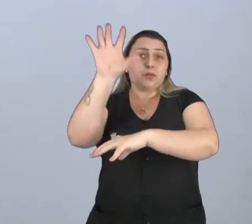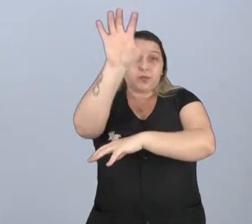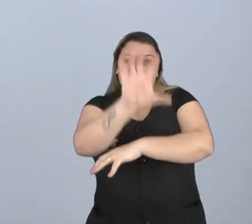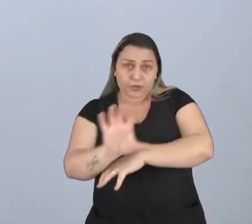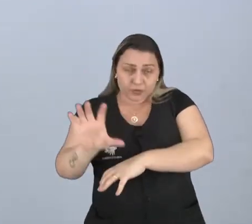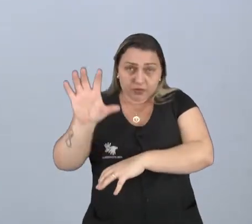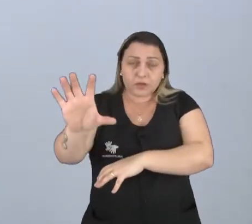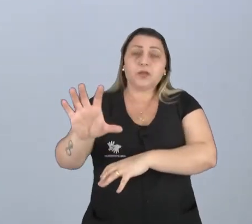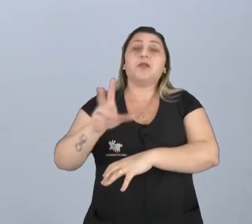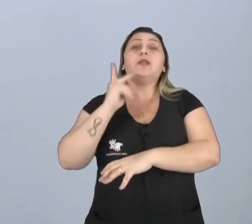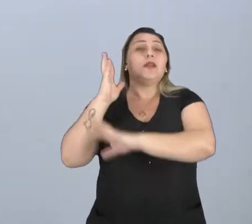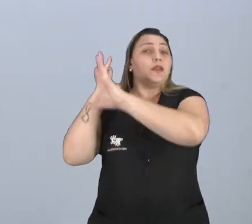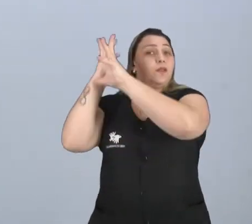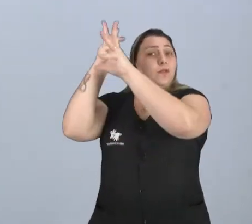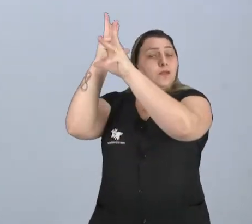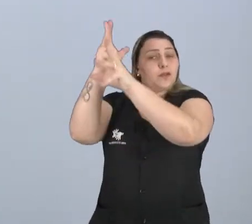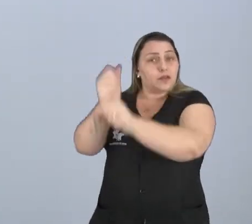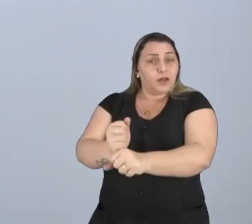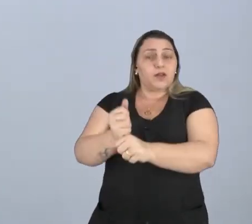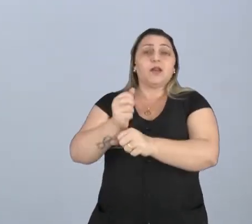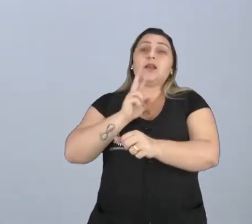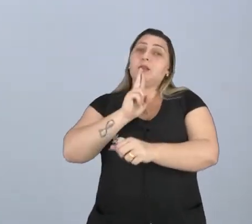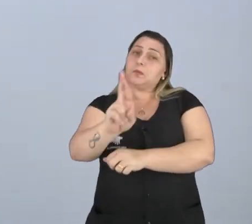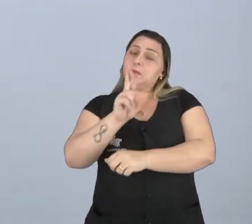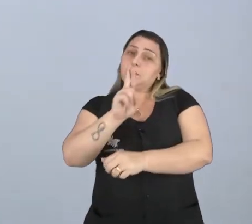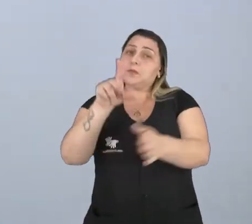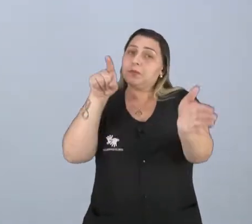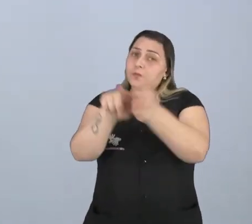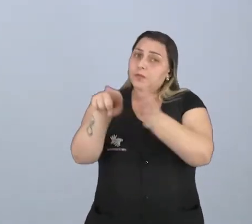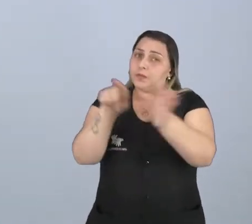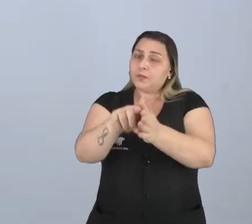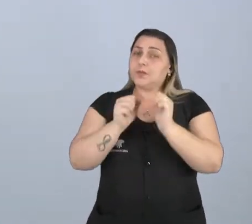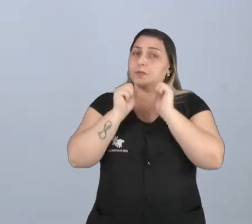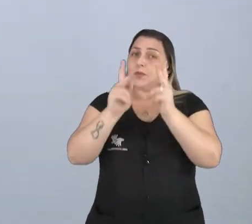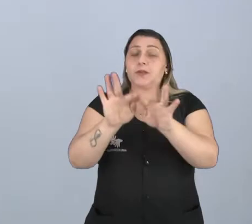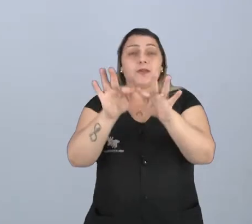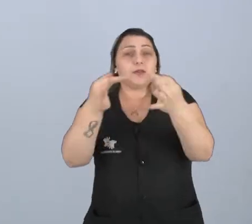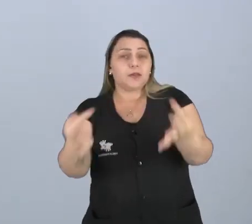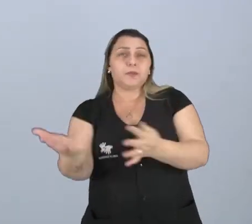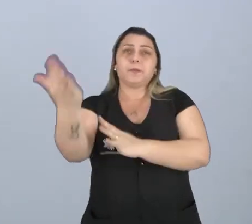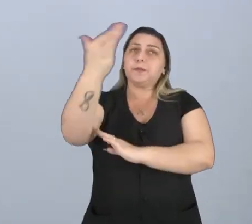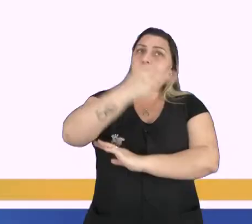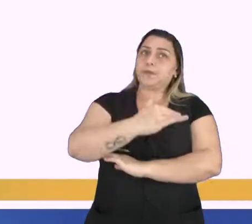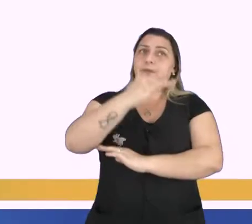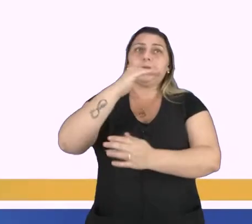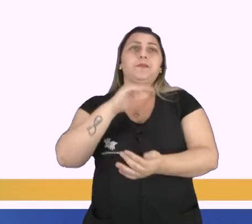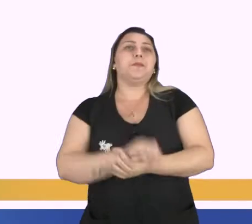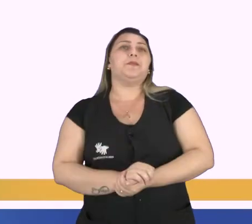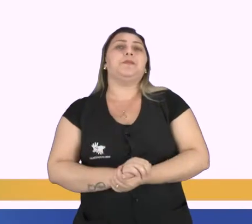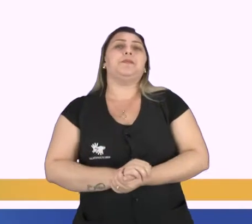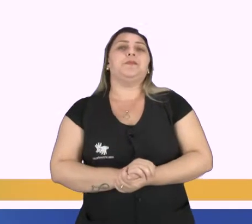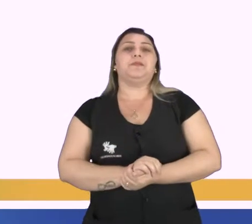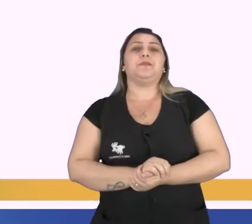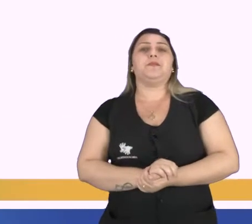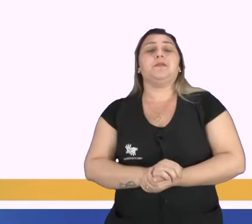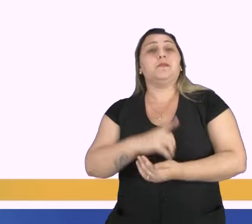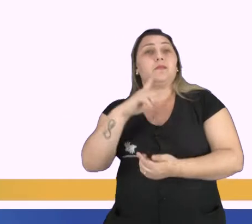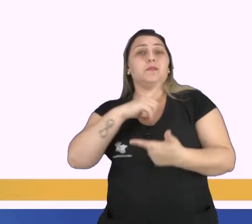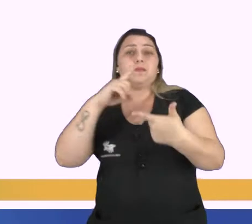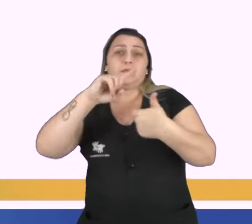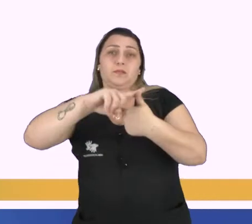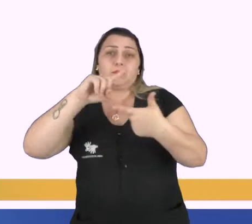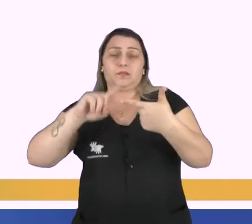Então, nós vamos fazer essa revisão através da resolução de exercícios, tá bom? Bem simples, vamos lá. Temos aí na tela